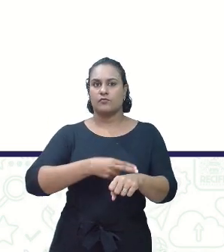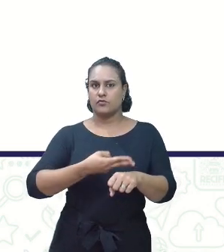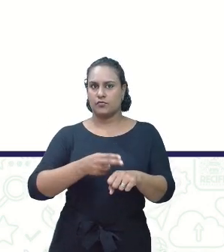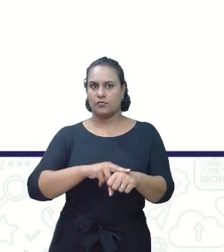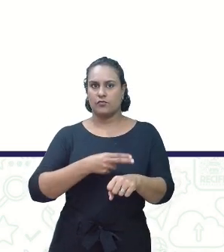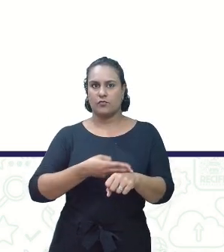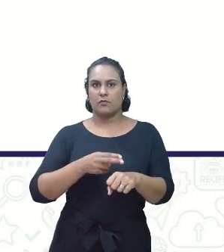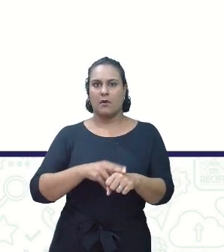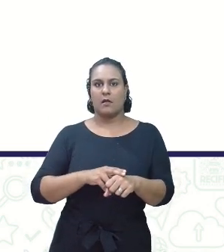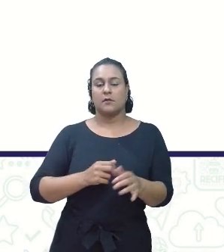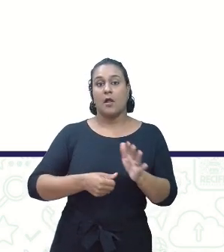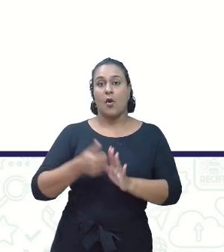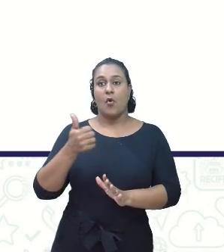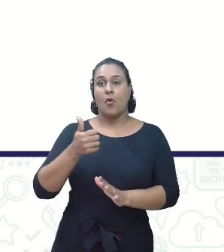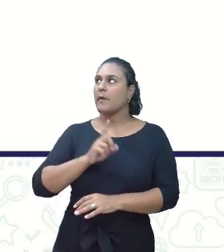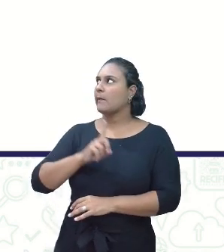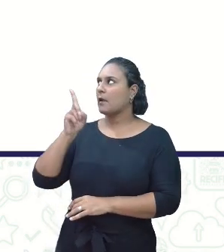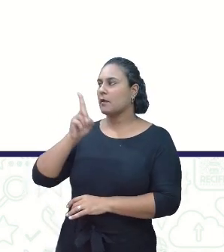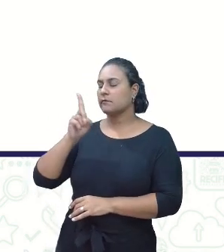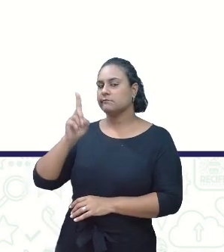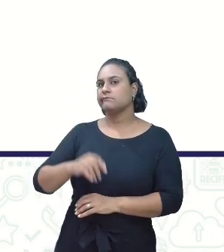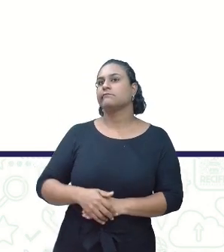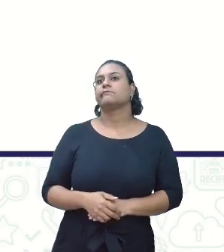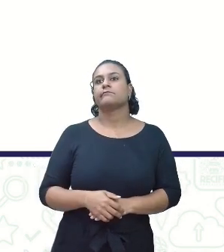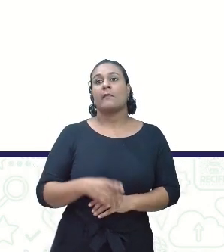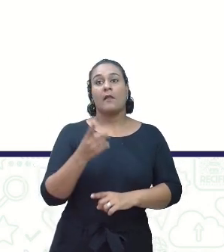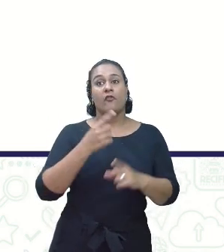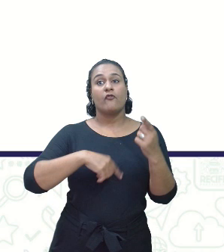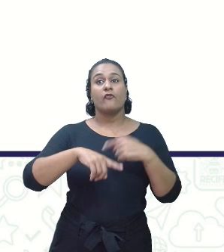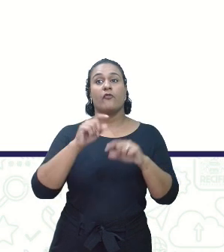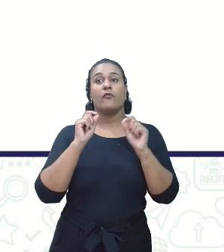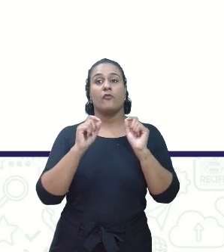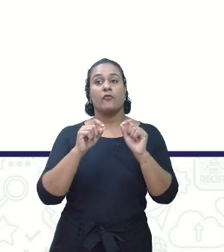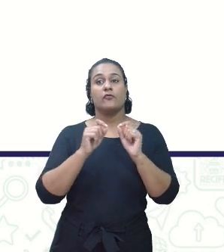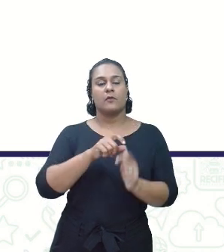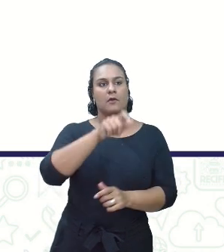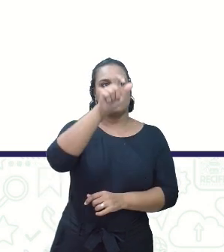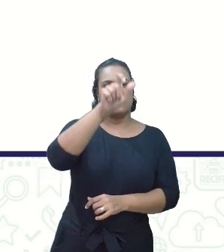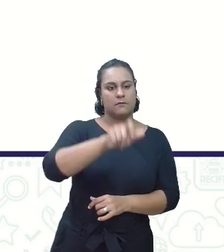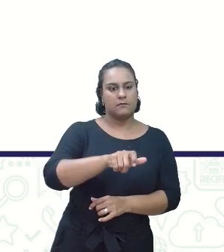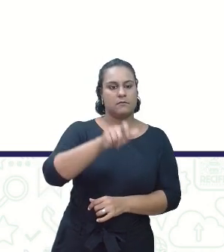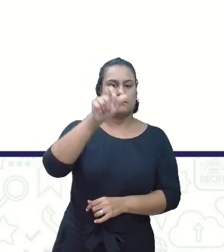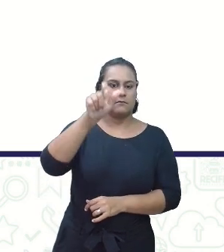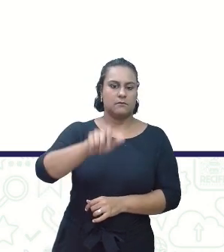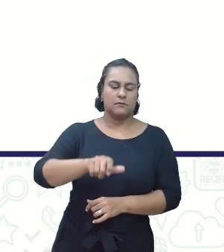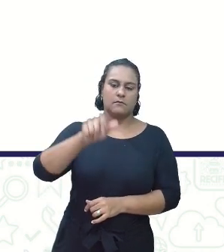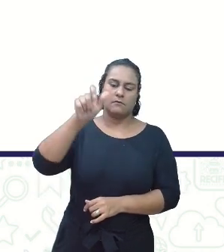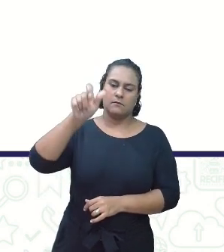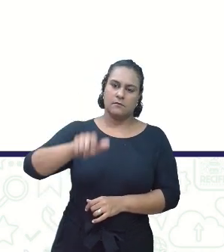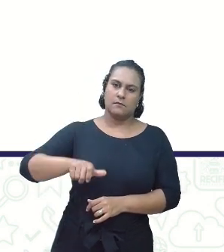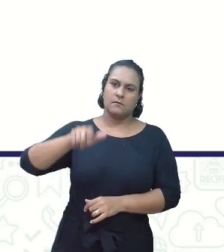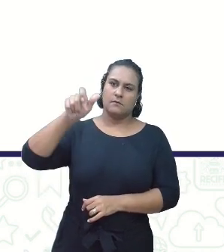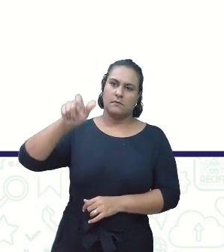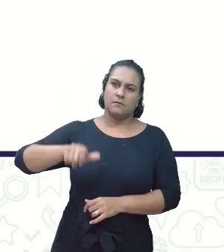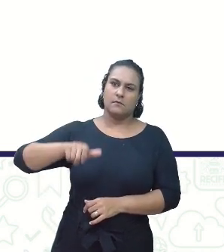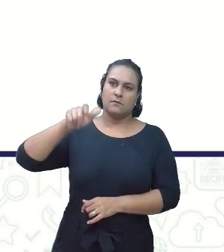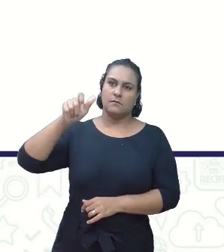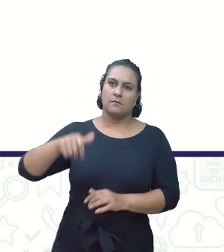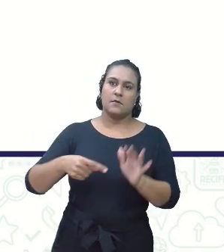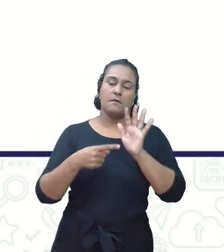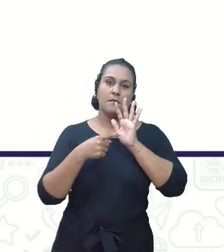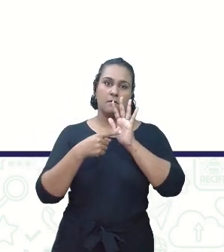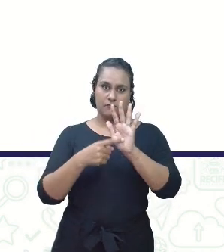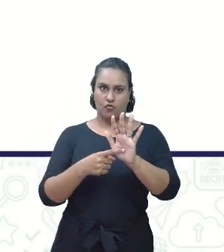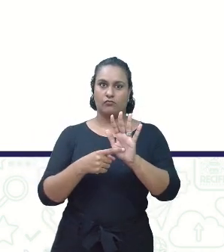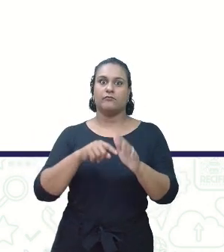Chocolate em alta. Então, aqui essa evolução, ela está em barras verticais, ela está sinalizada em 1.000